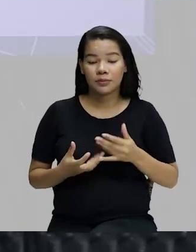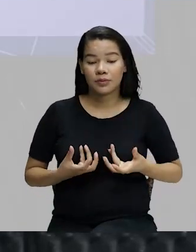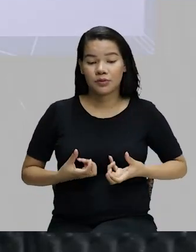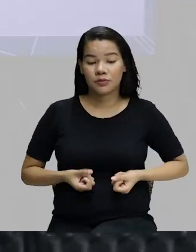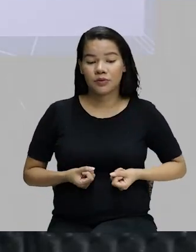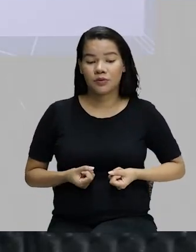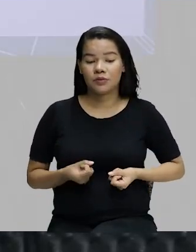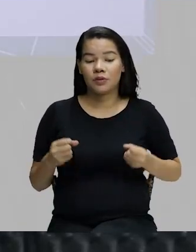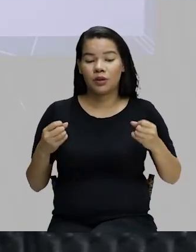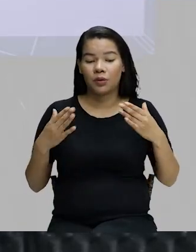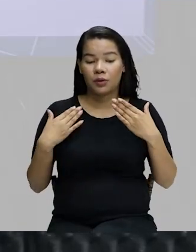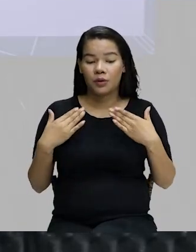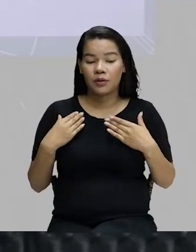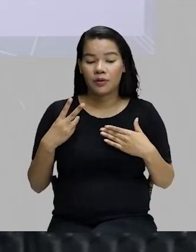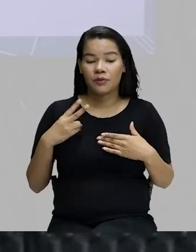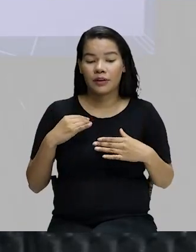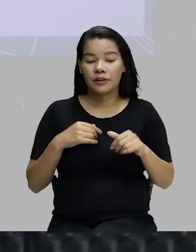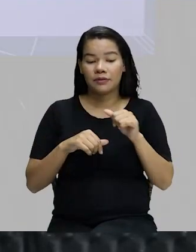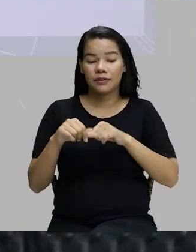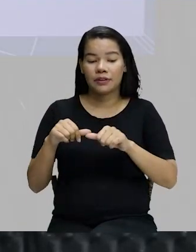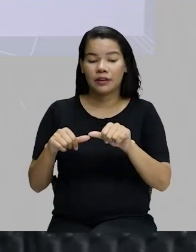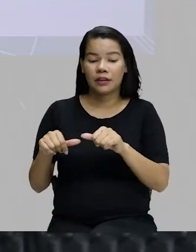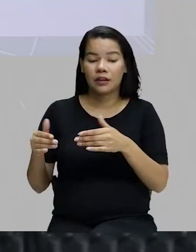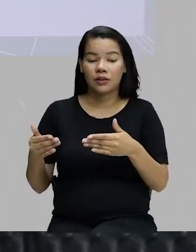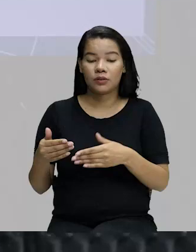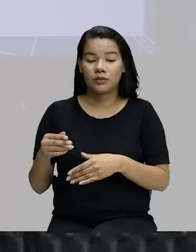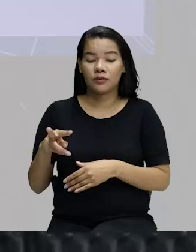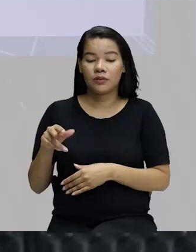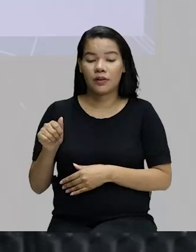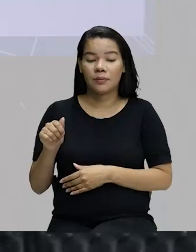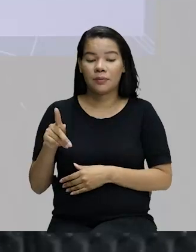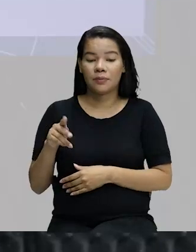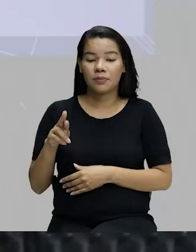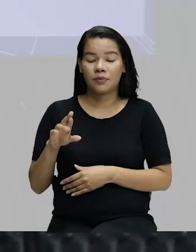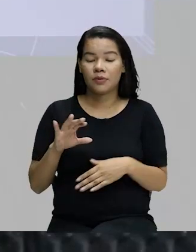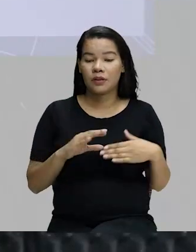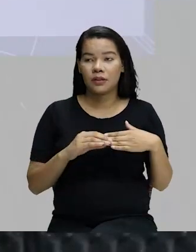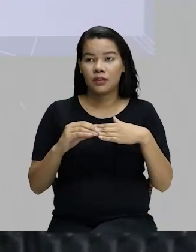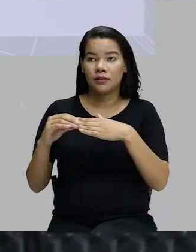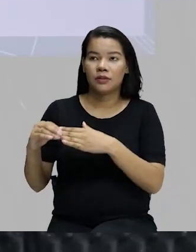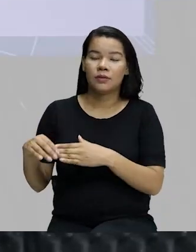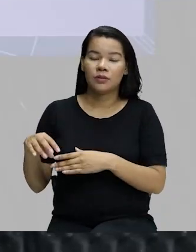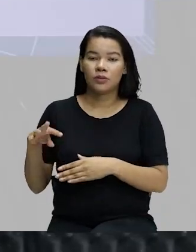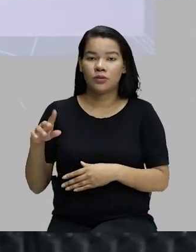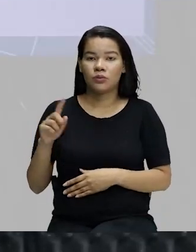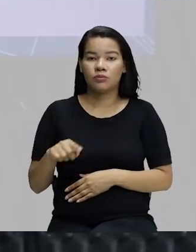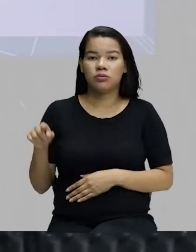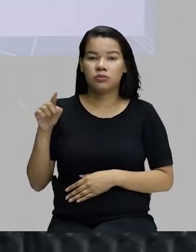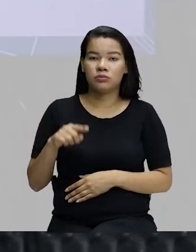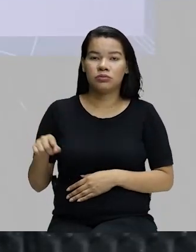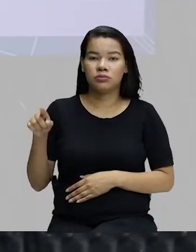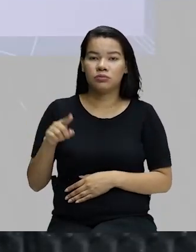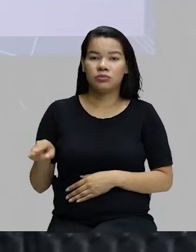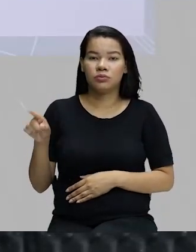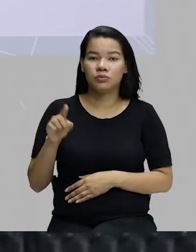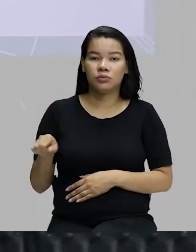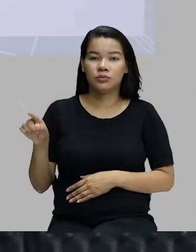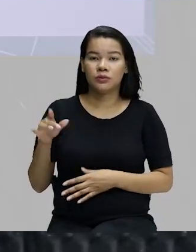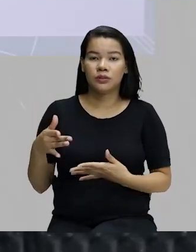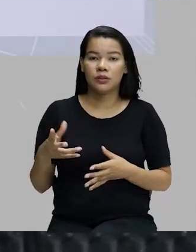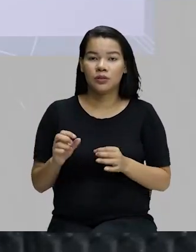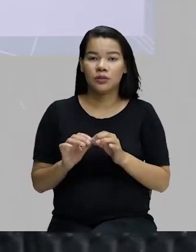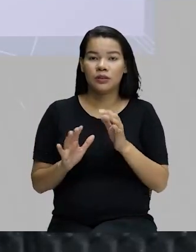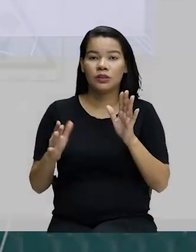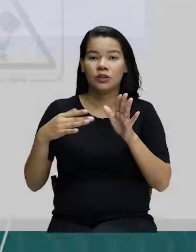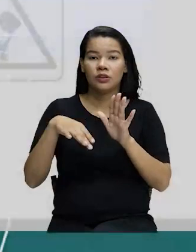ser transformado em vapor, certo? Que vai ser conduzido para a turbina e daí para o